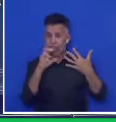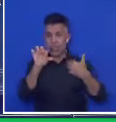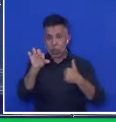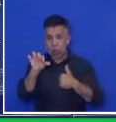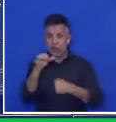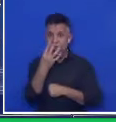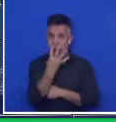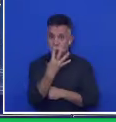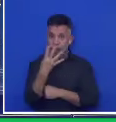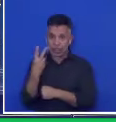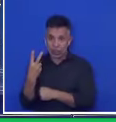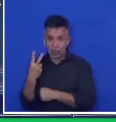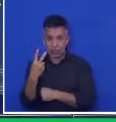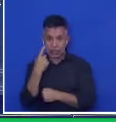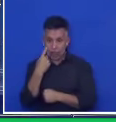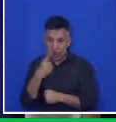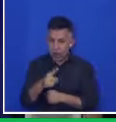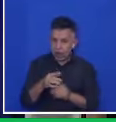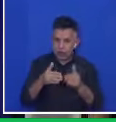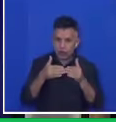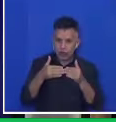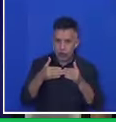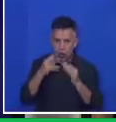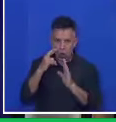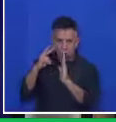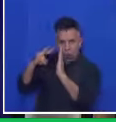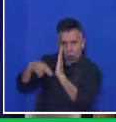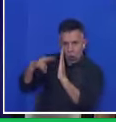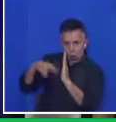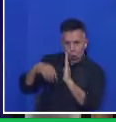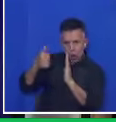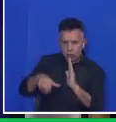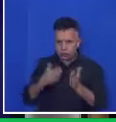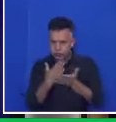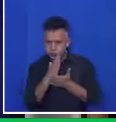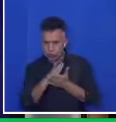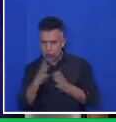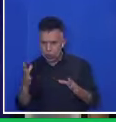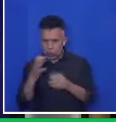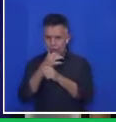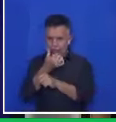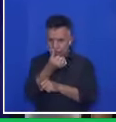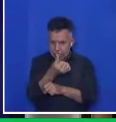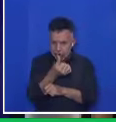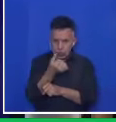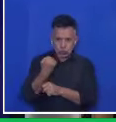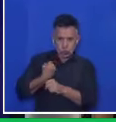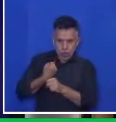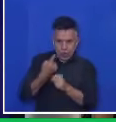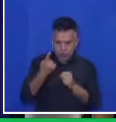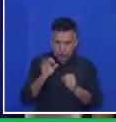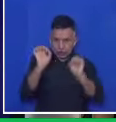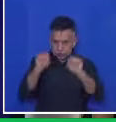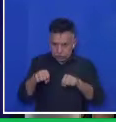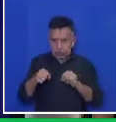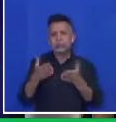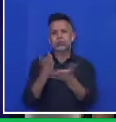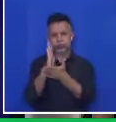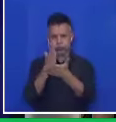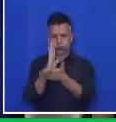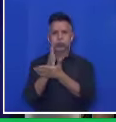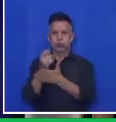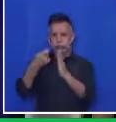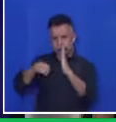48, 39 e 42. Por favor, senhores auditores, os senhores confirmam os seis números sorteados? Sim,